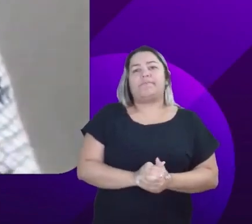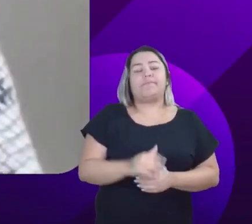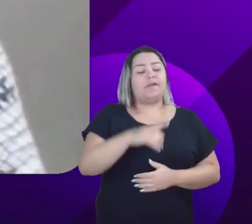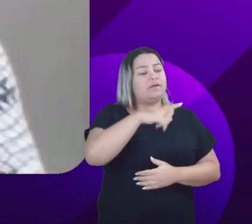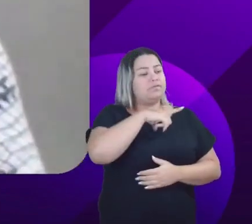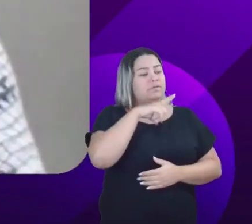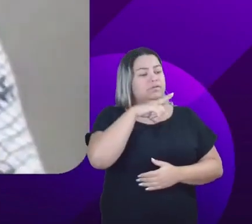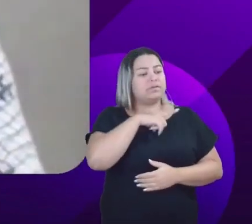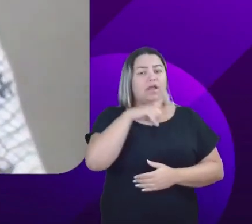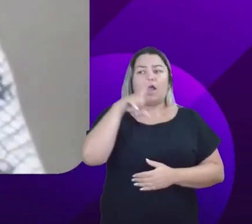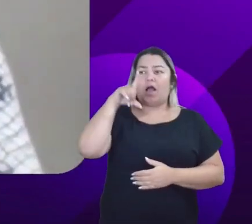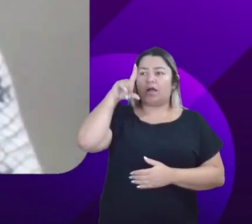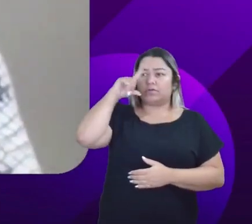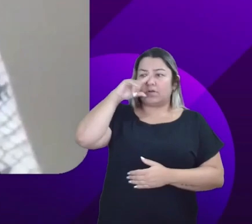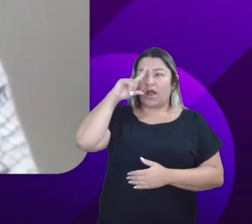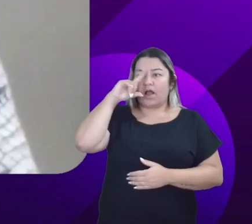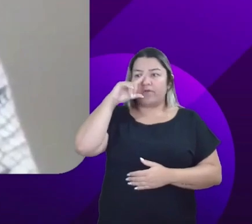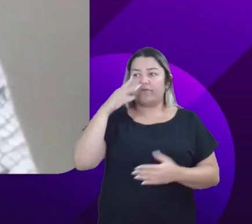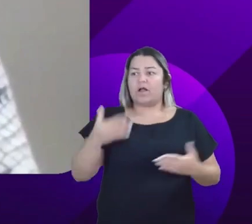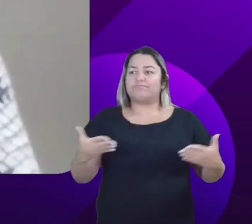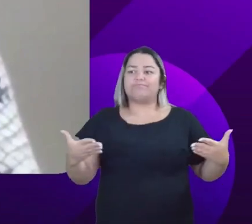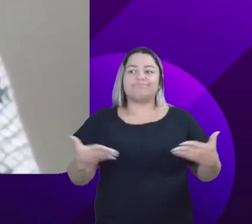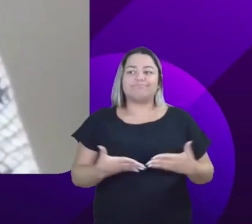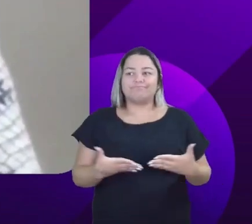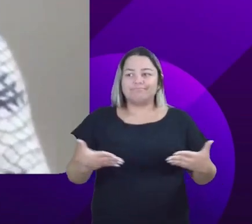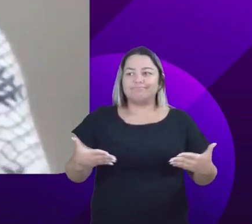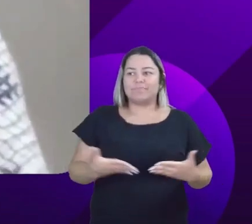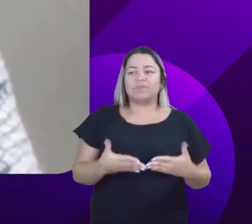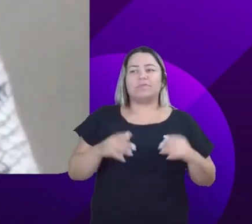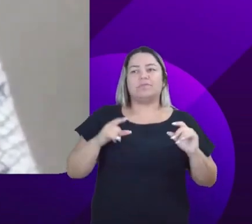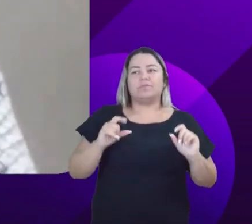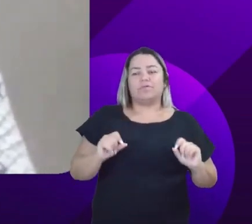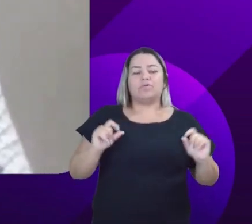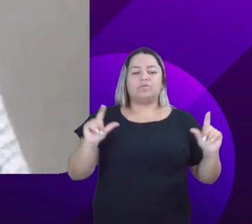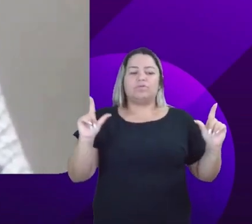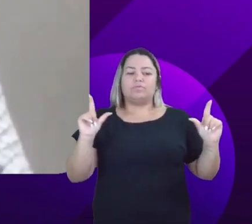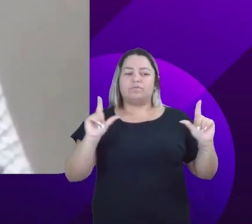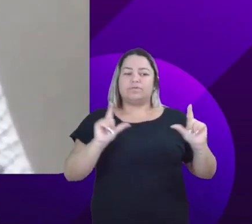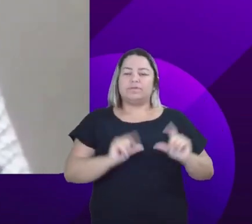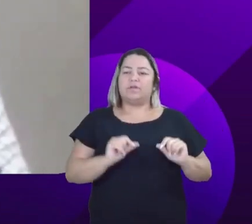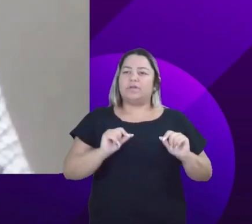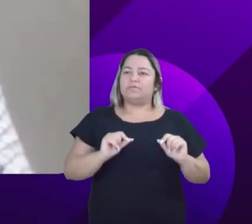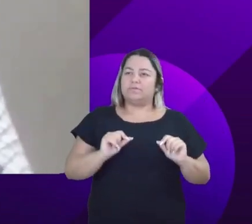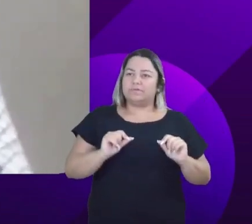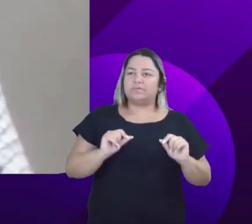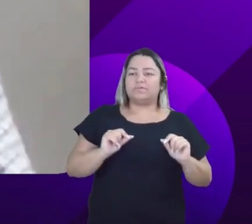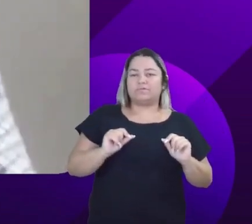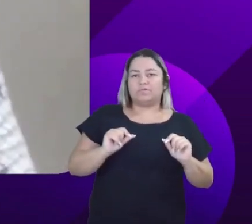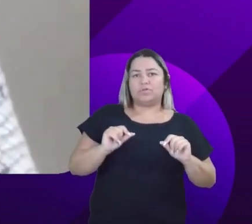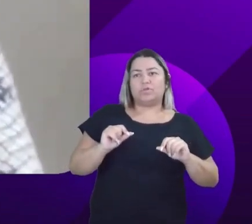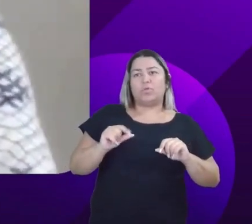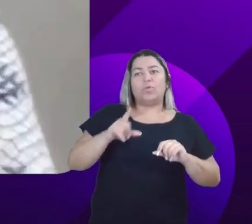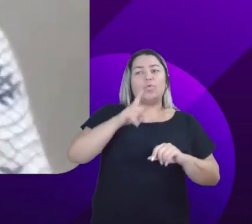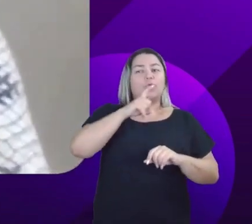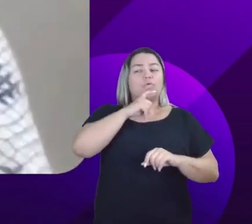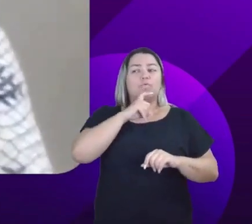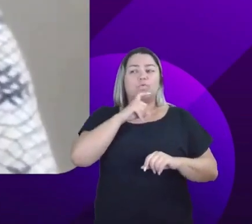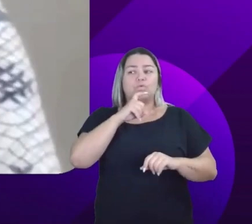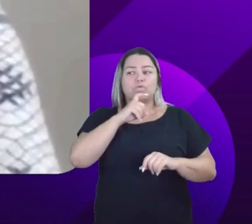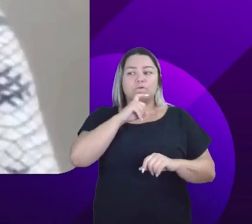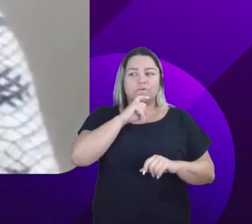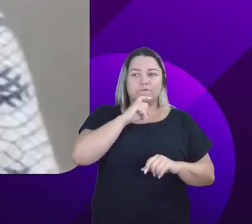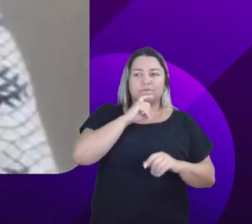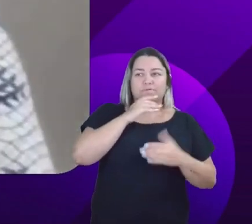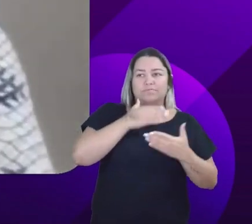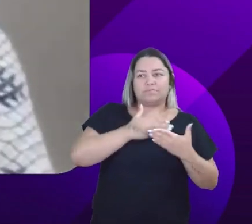tende a se agravar agora, efetivamente, com a diminuição das temperaturas. Tá? O inverno acabou